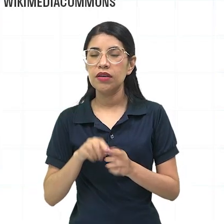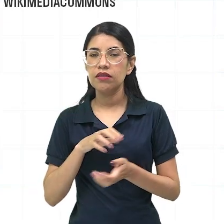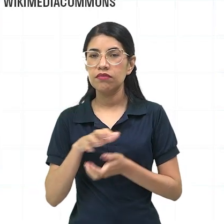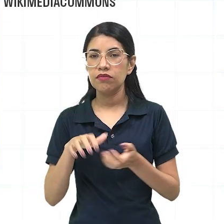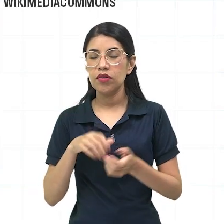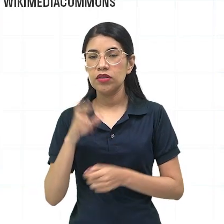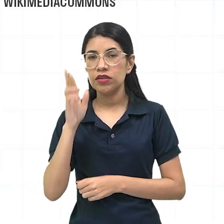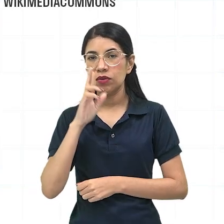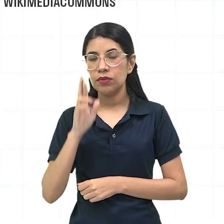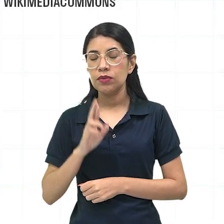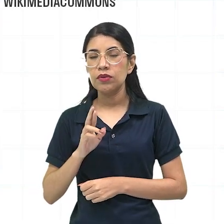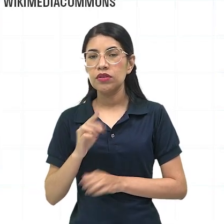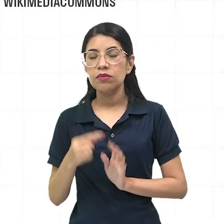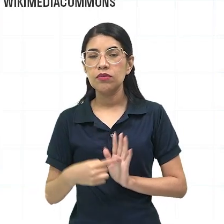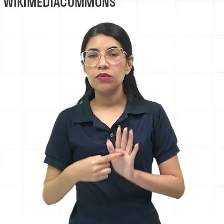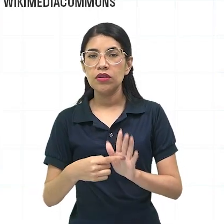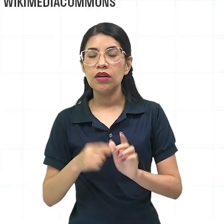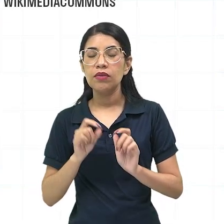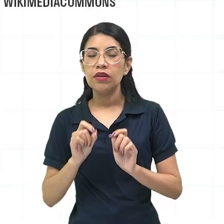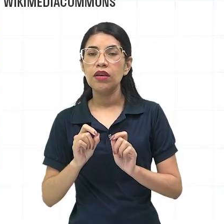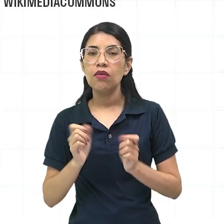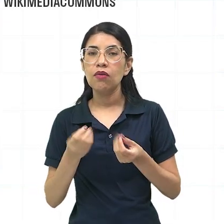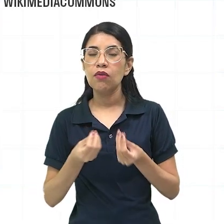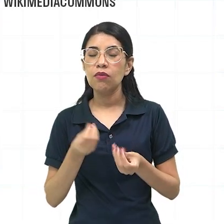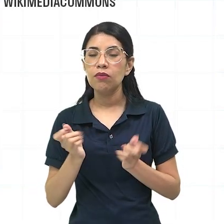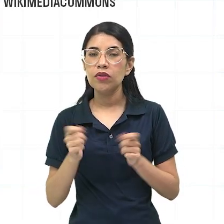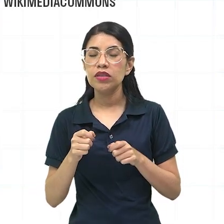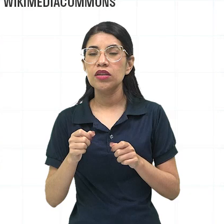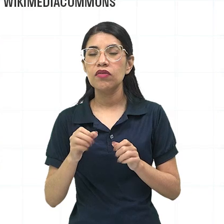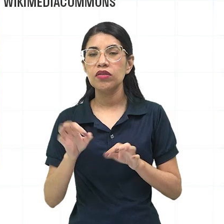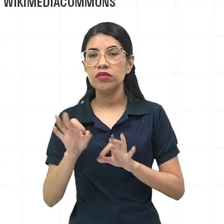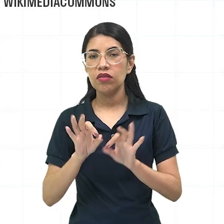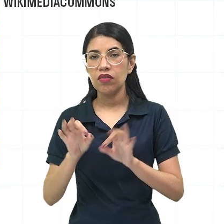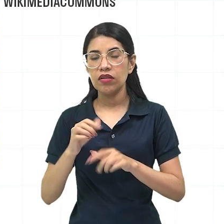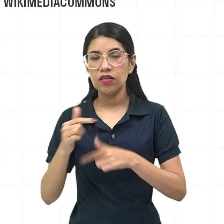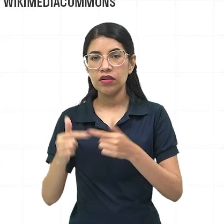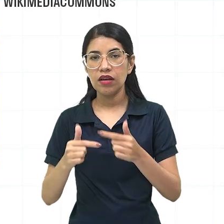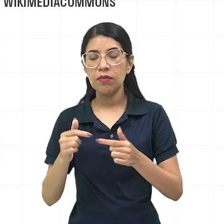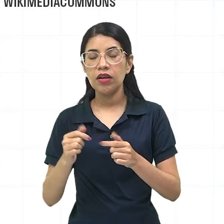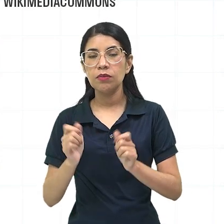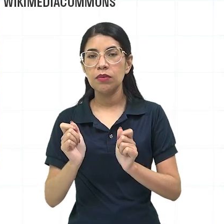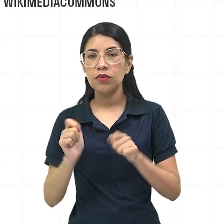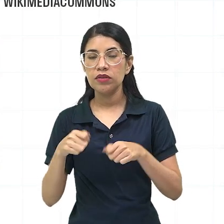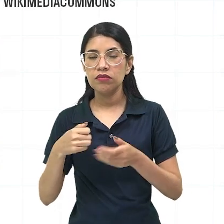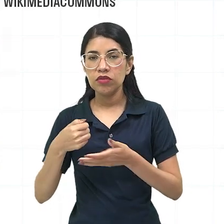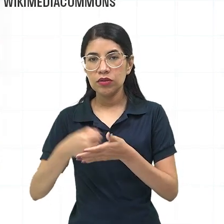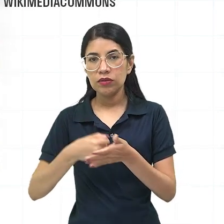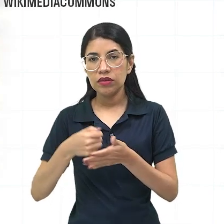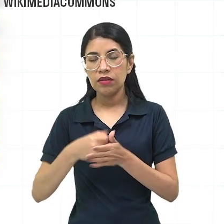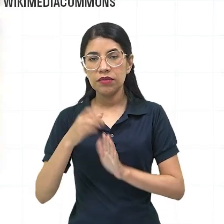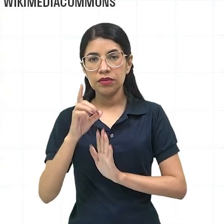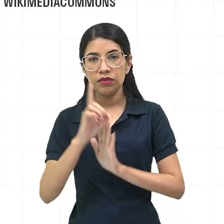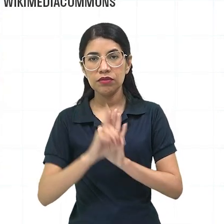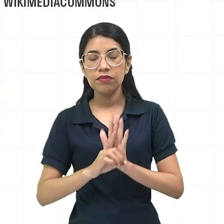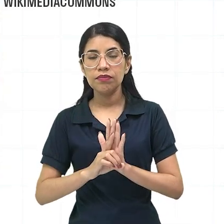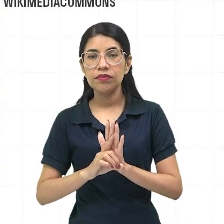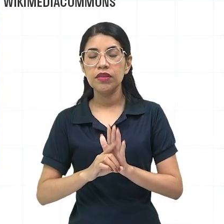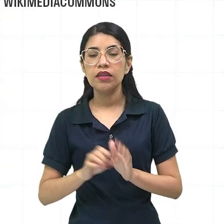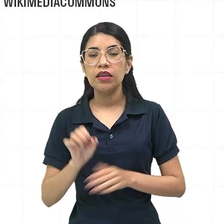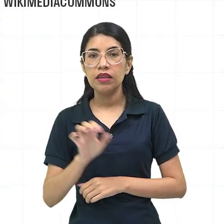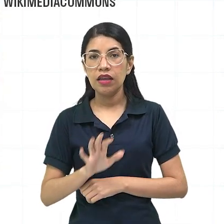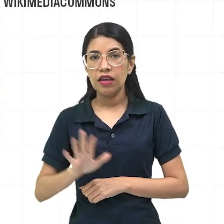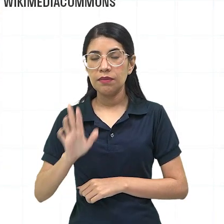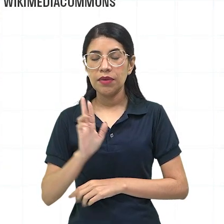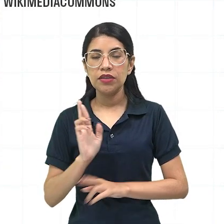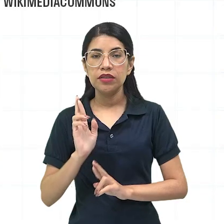1917, mostraram o poder de organização dos trabalhadores pelos seus direitos. E ao lado a gente tem uma imagem que